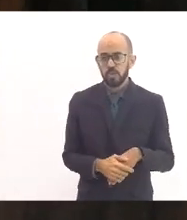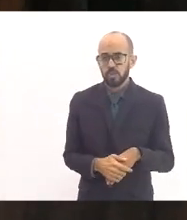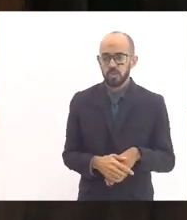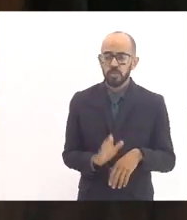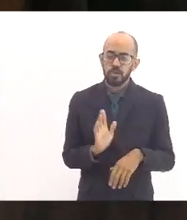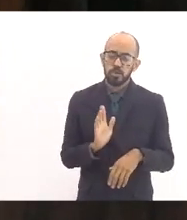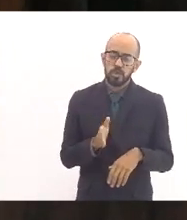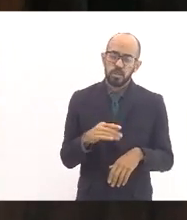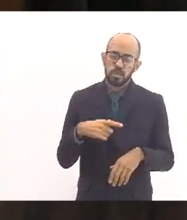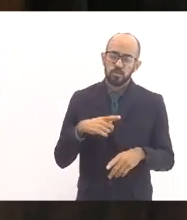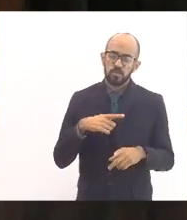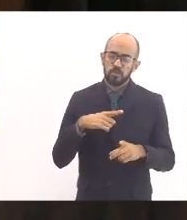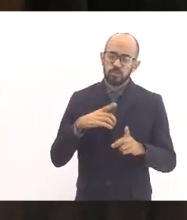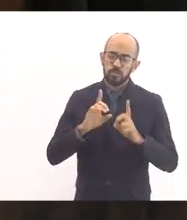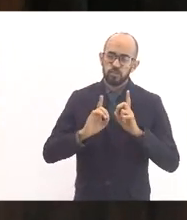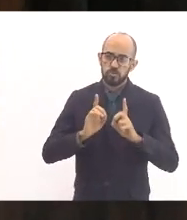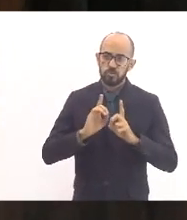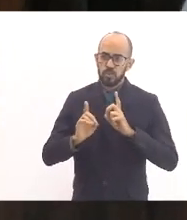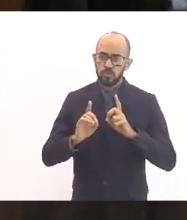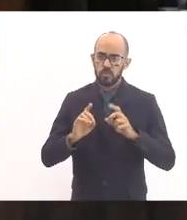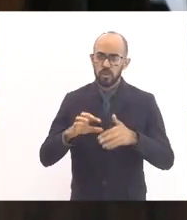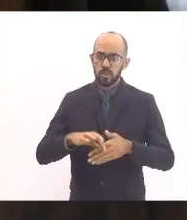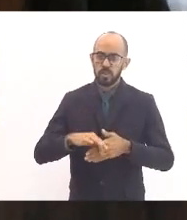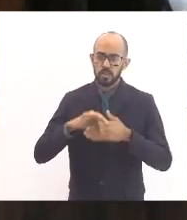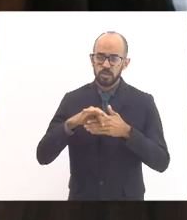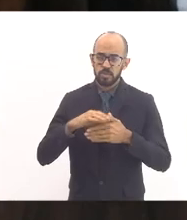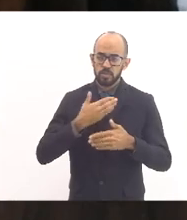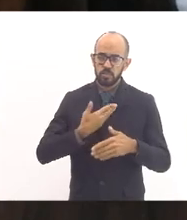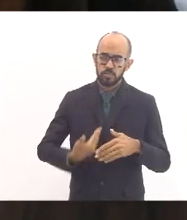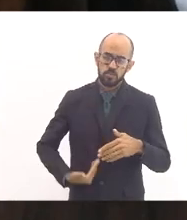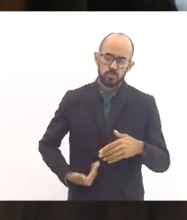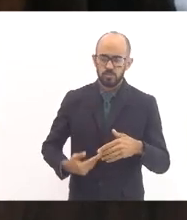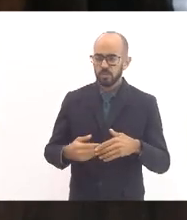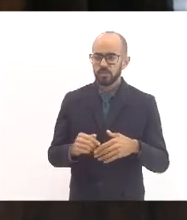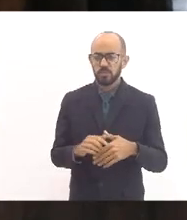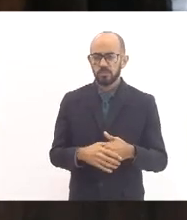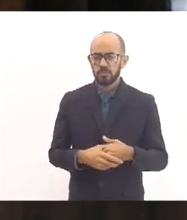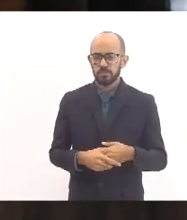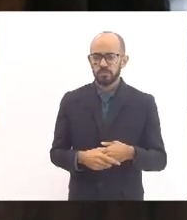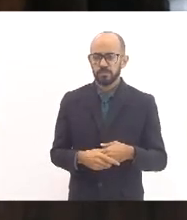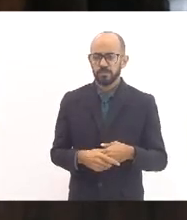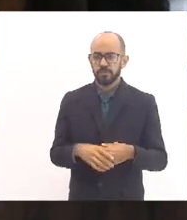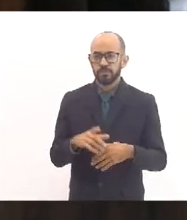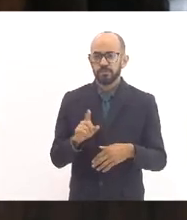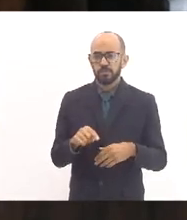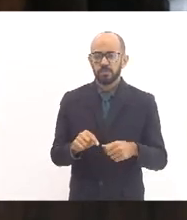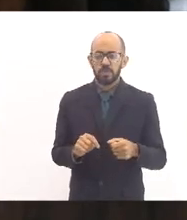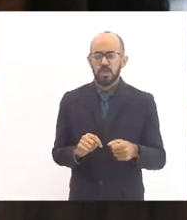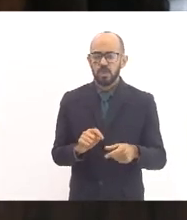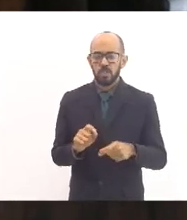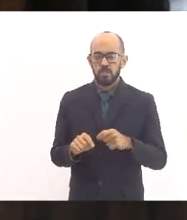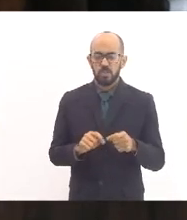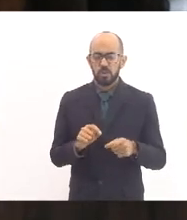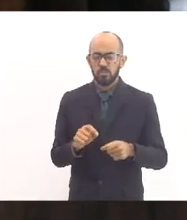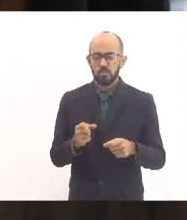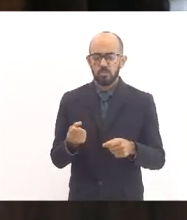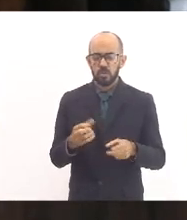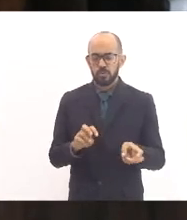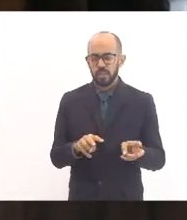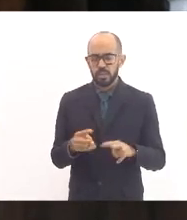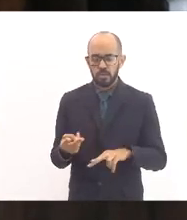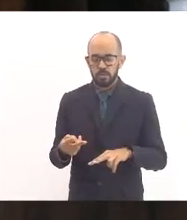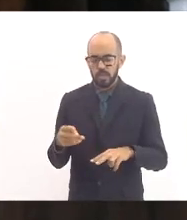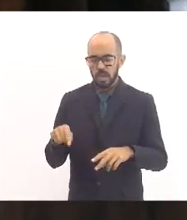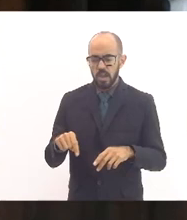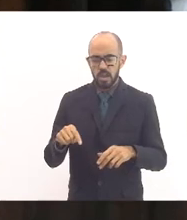Alberto teve discussão em primeiro lugar com a liderança do governo chega antes e até um contrassenso quando vai se encaminhar alguma mensagem para